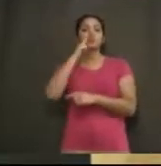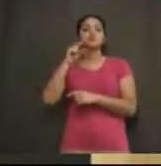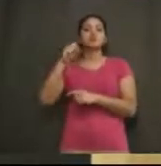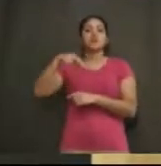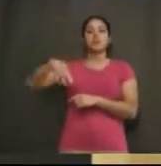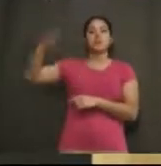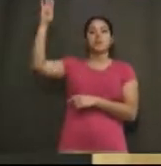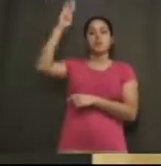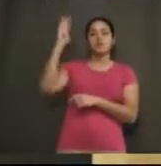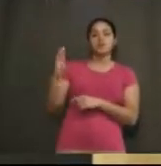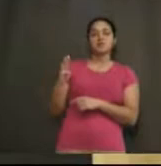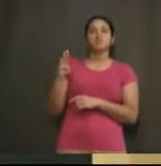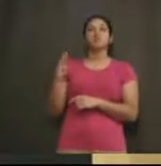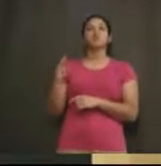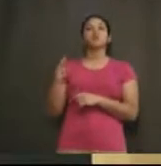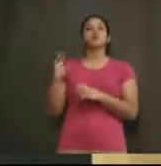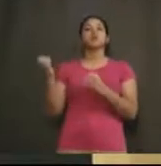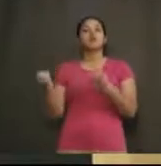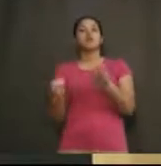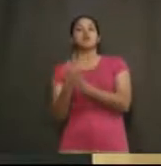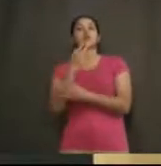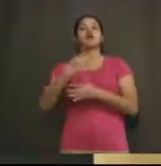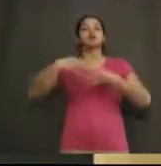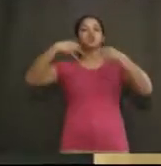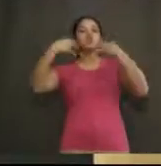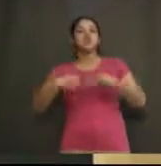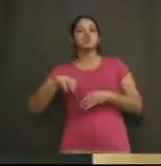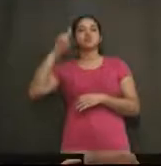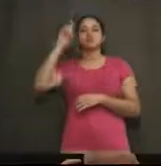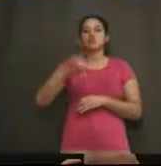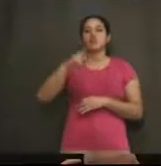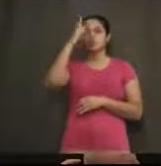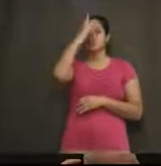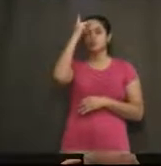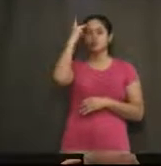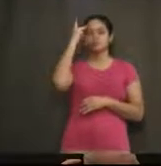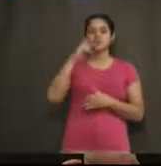as pessoas. Desejo a vocês...